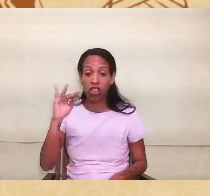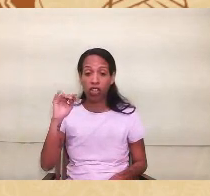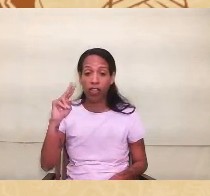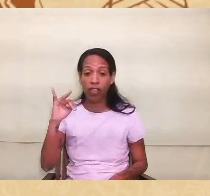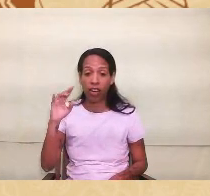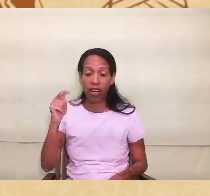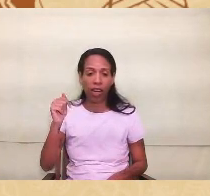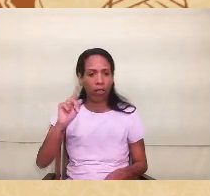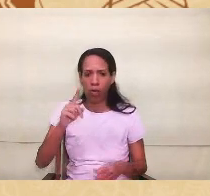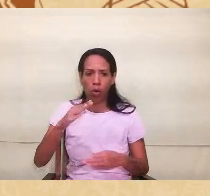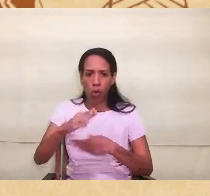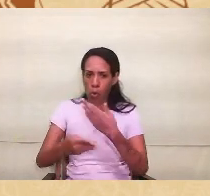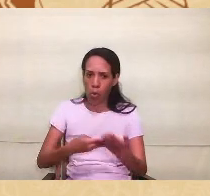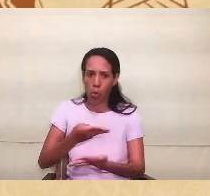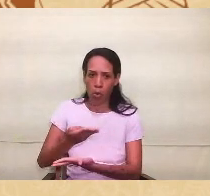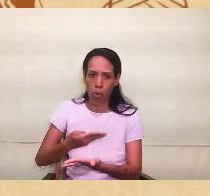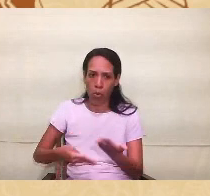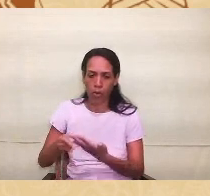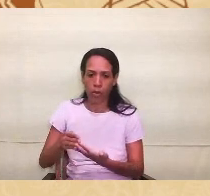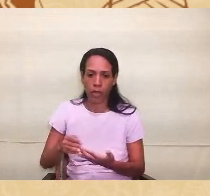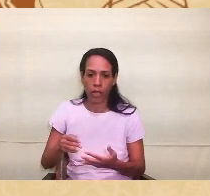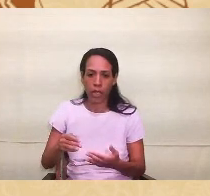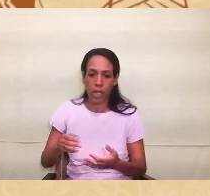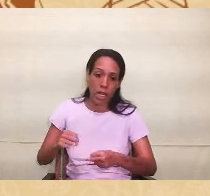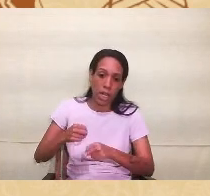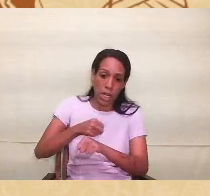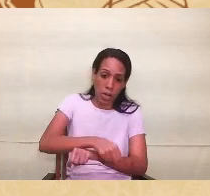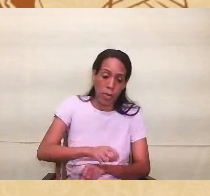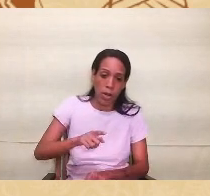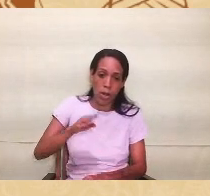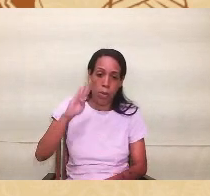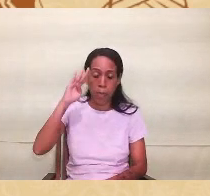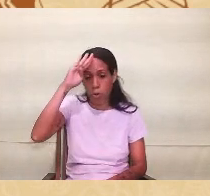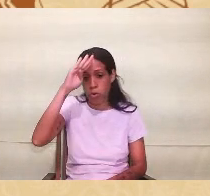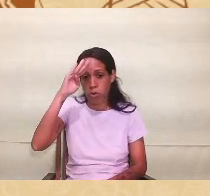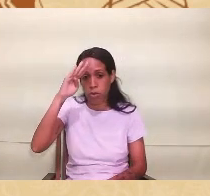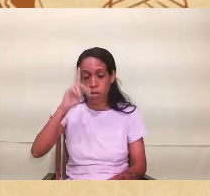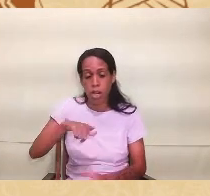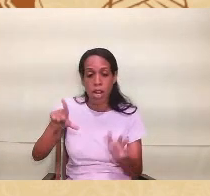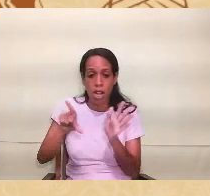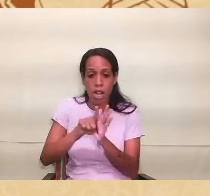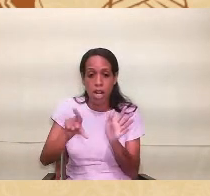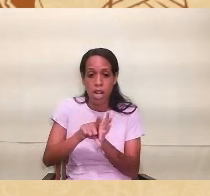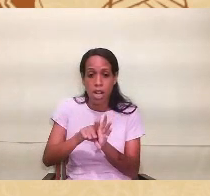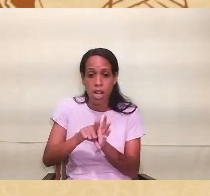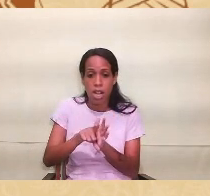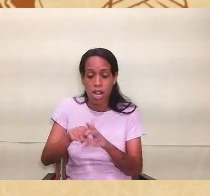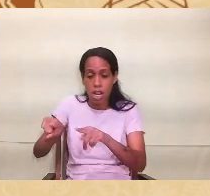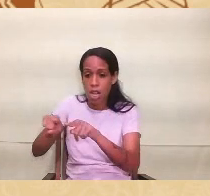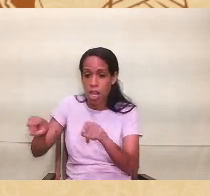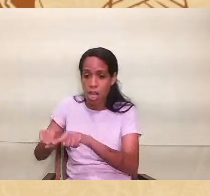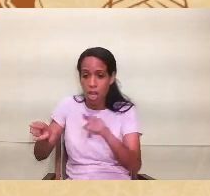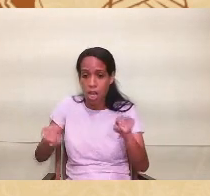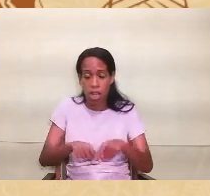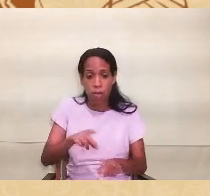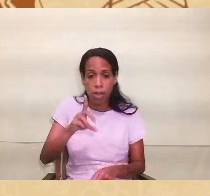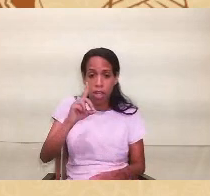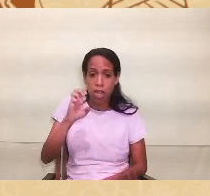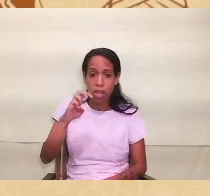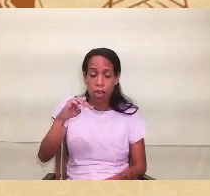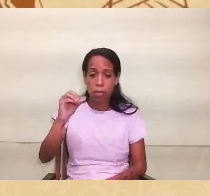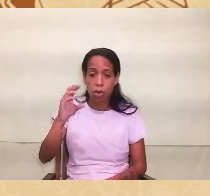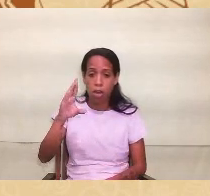Né? Derrubando o Bolsonaro, o próximo presidente eleito, seja do campo democrático ou não, é